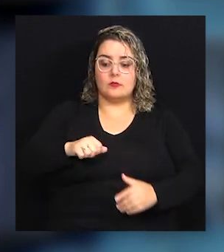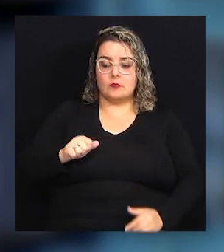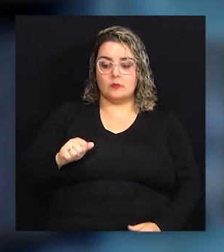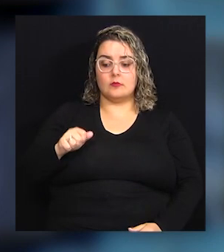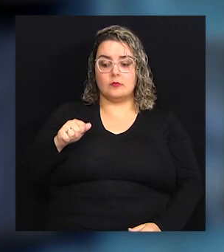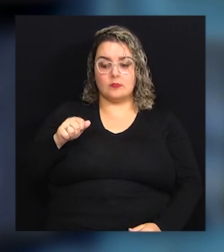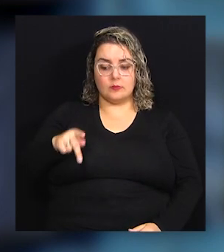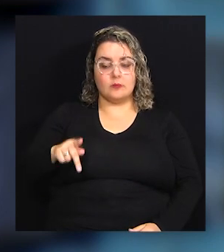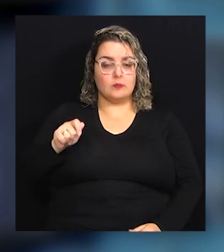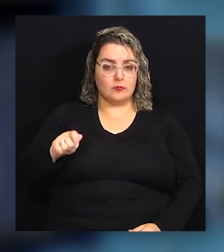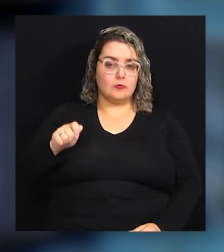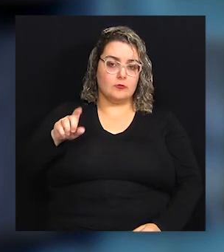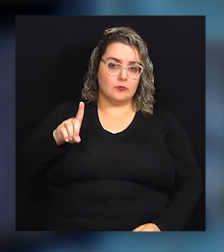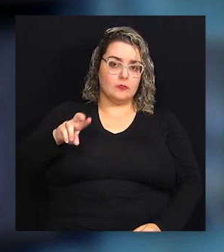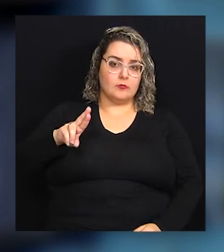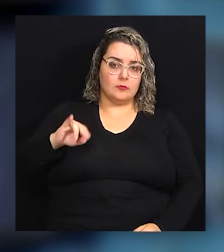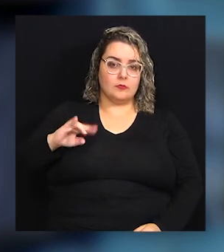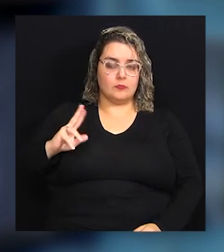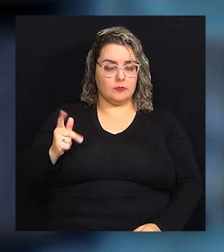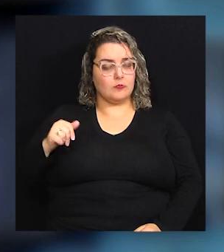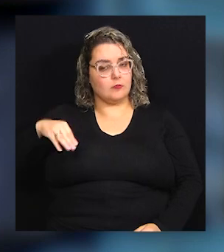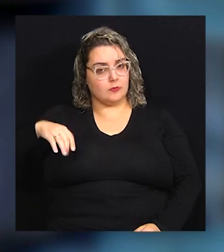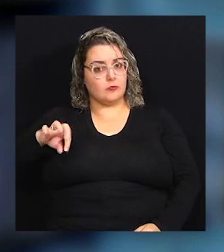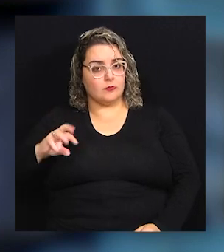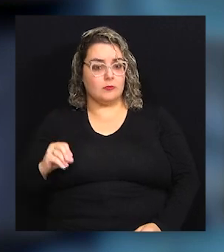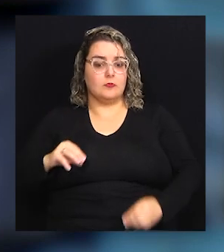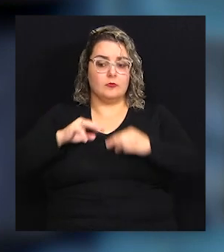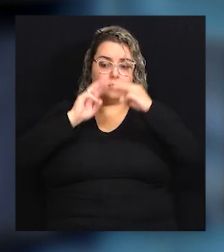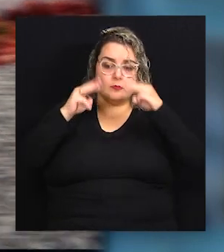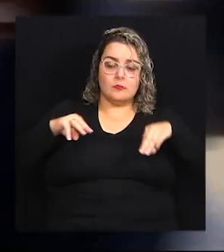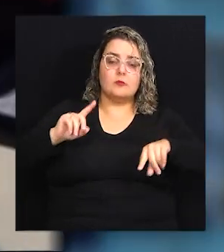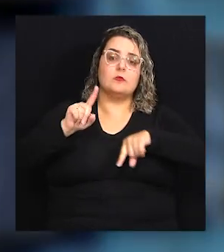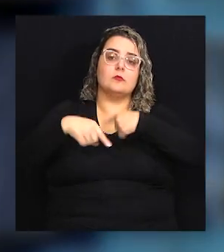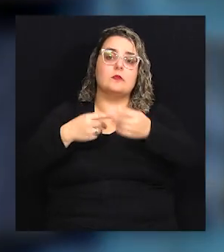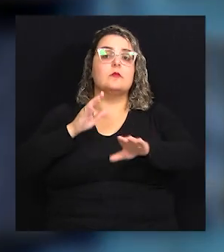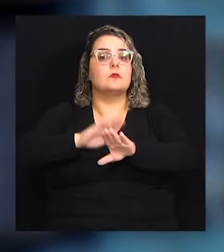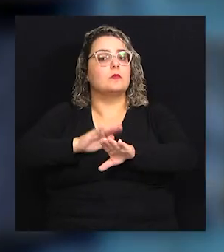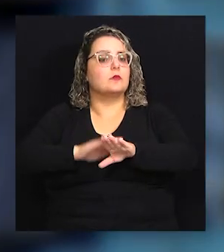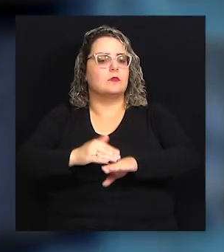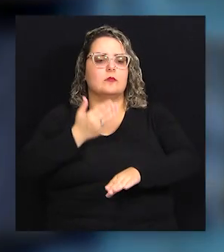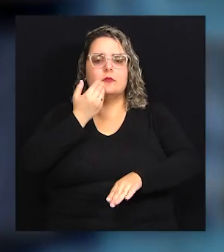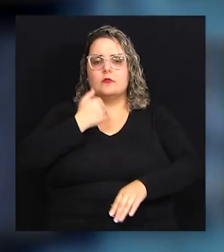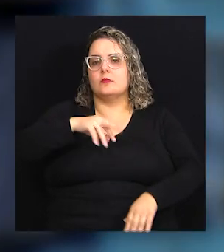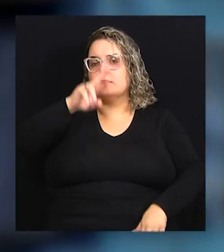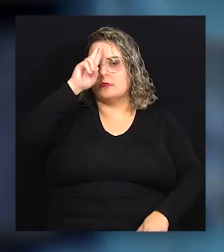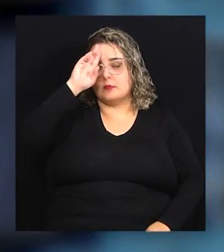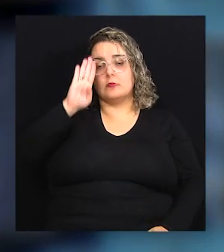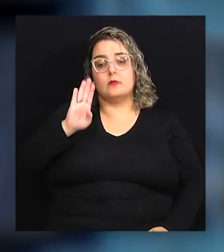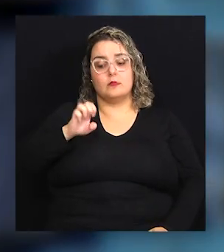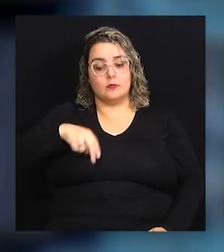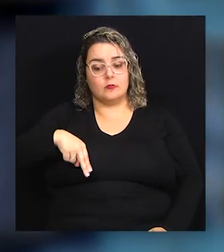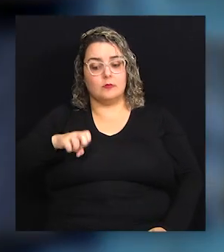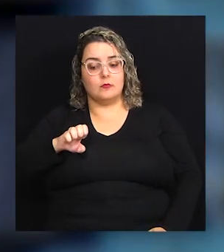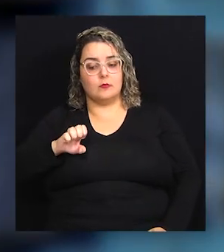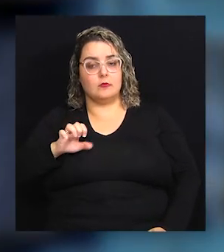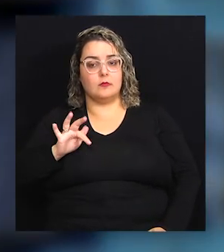setor de apadrinhamento, do marketing, elas acabam promovendo outras ações. Almoço beneficente. Nós temos agora, dia